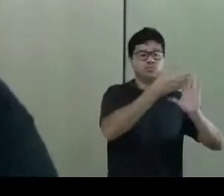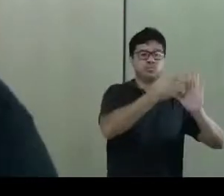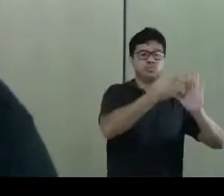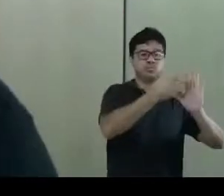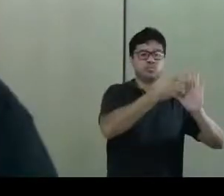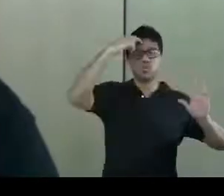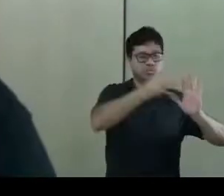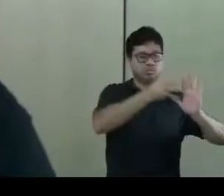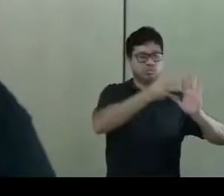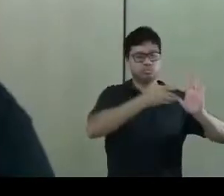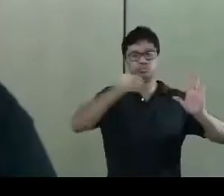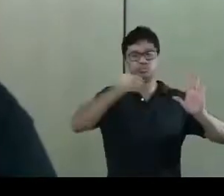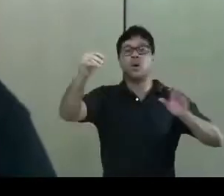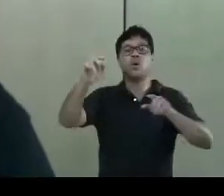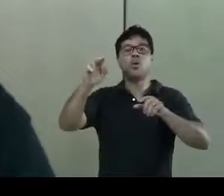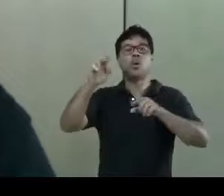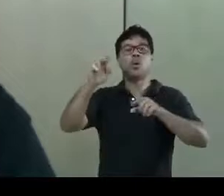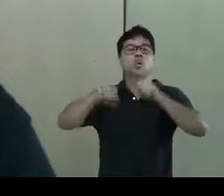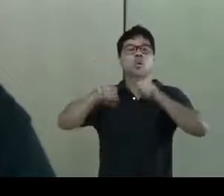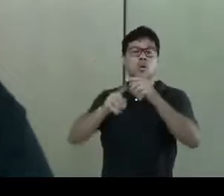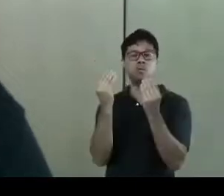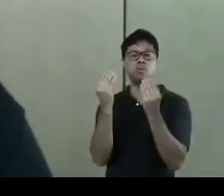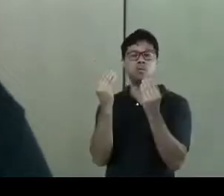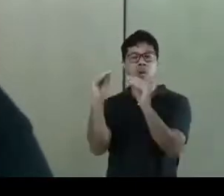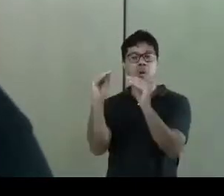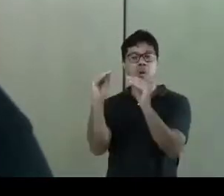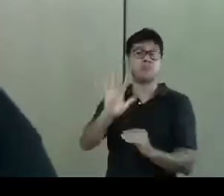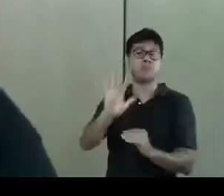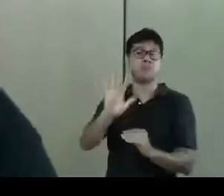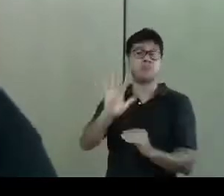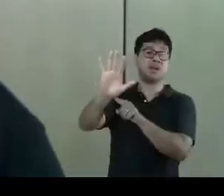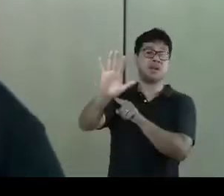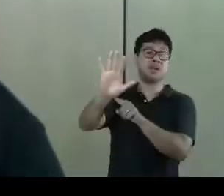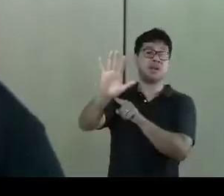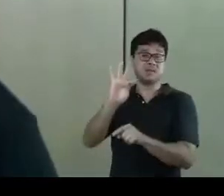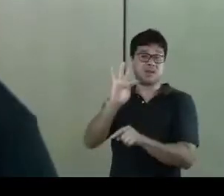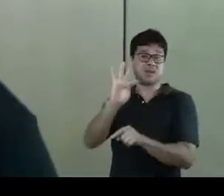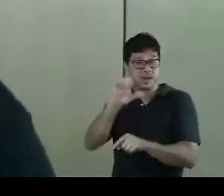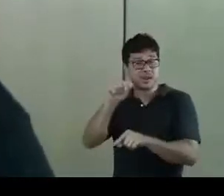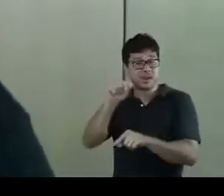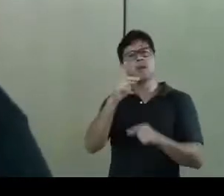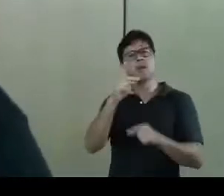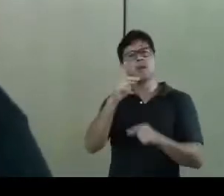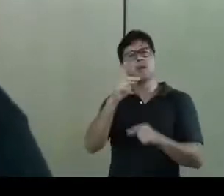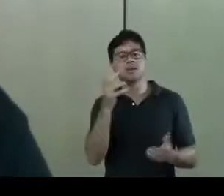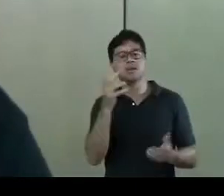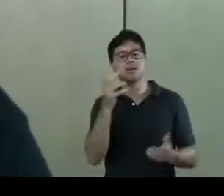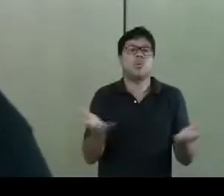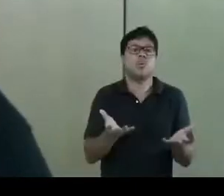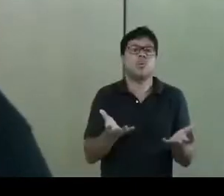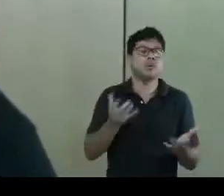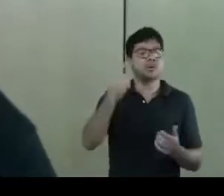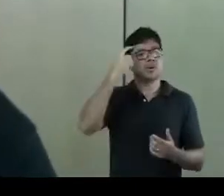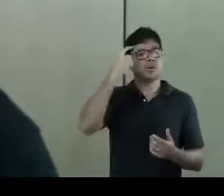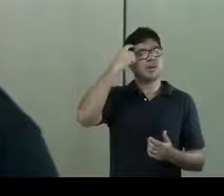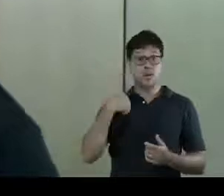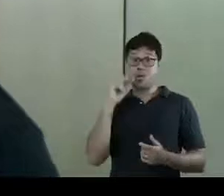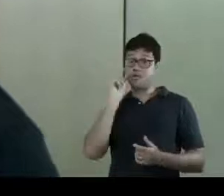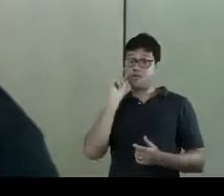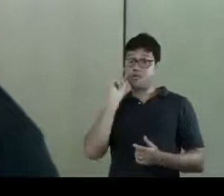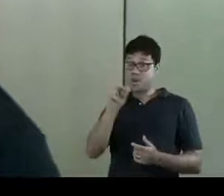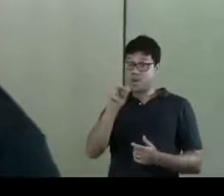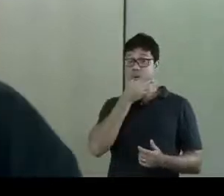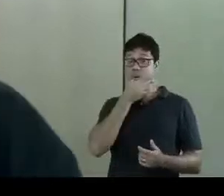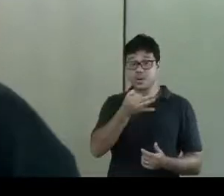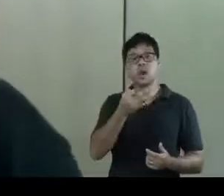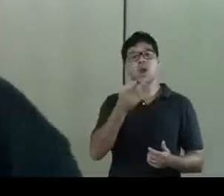materializadora a partir do recurso do emprego das imagens técnicas, que é um pouco o que a gente, ao meu ver,